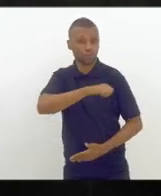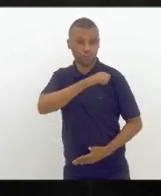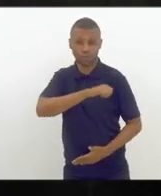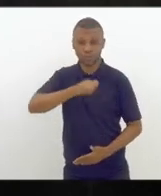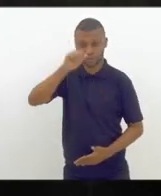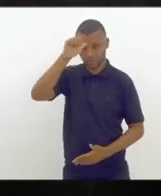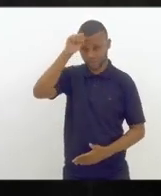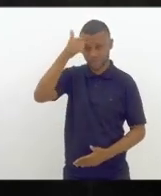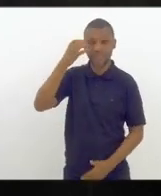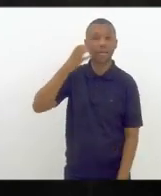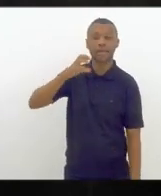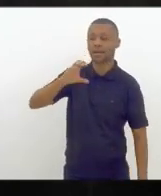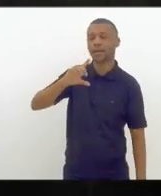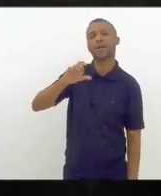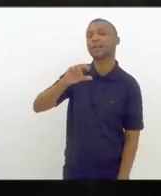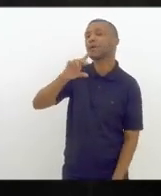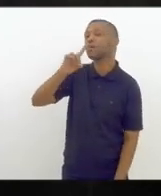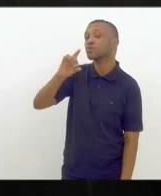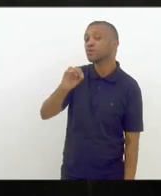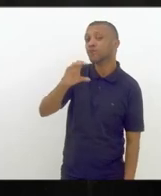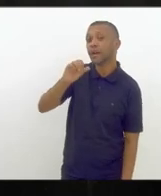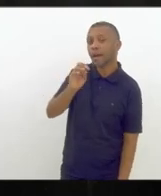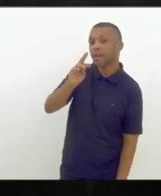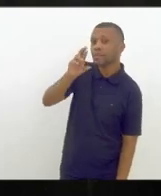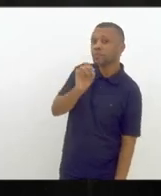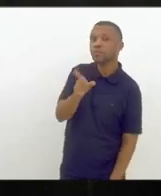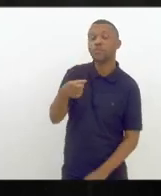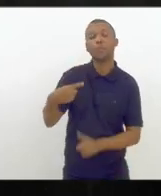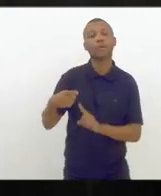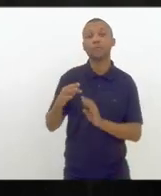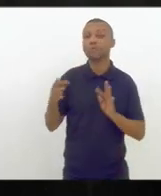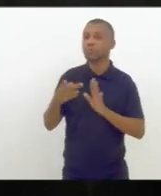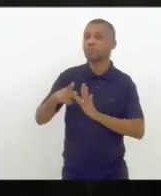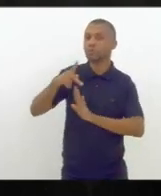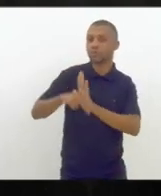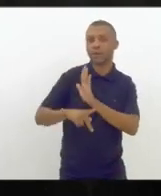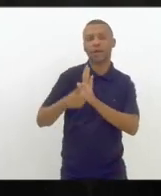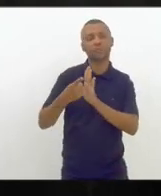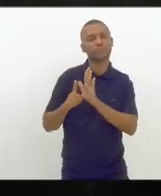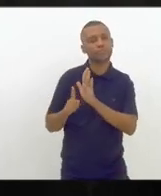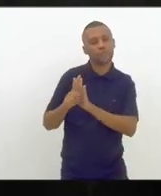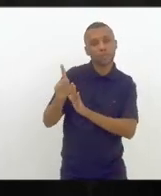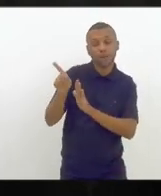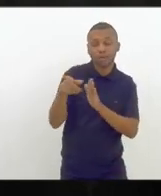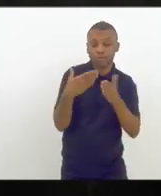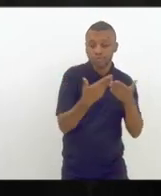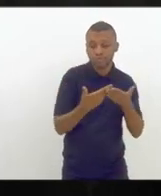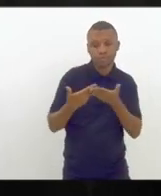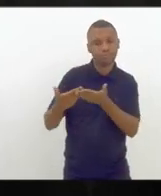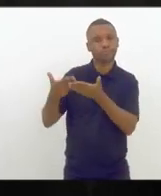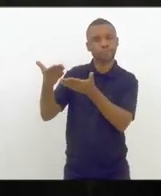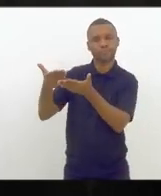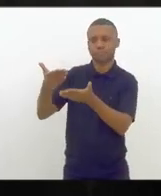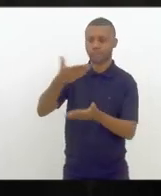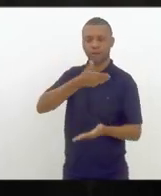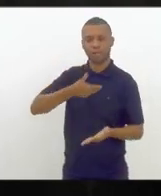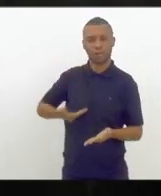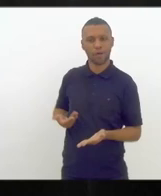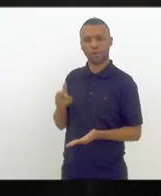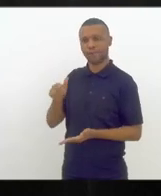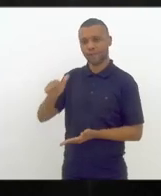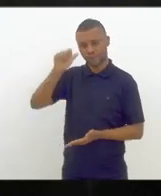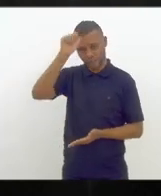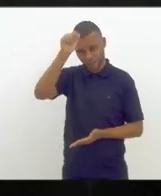Castro, porque todos os projetos e todas as indicações feitas por mim, entregando ao governador Cláudio Castro,